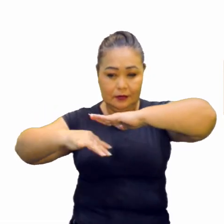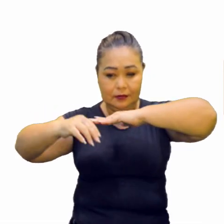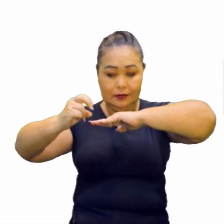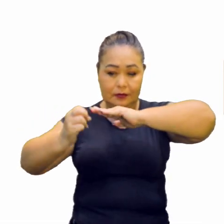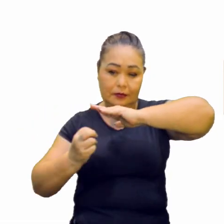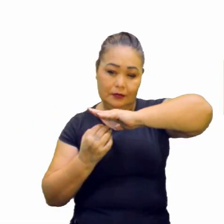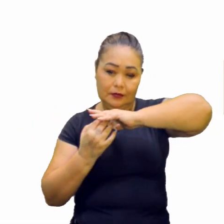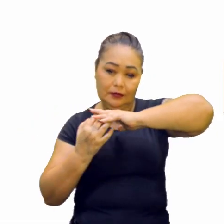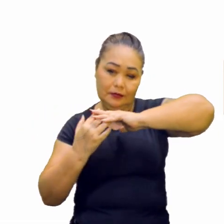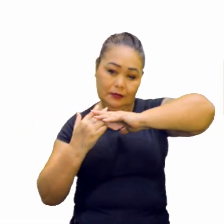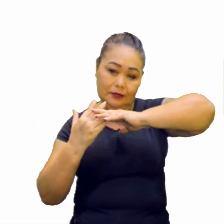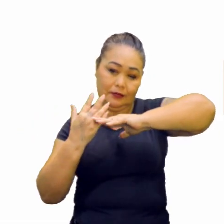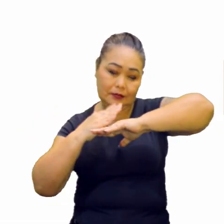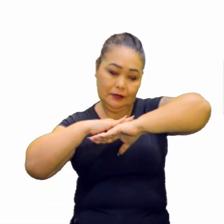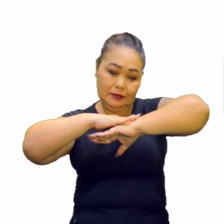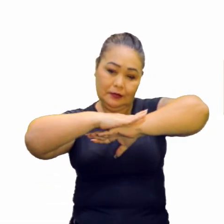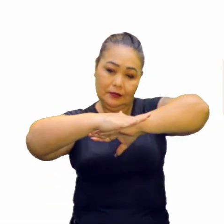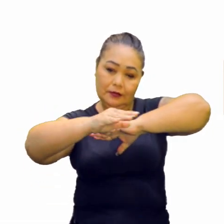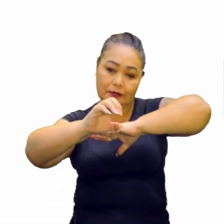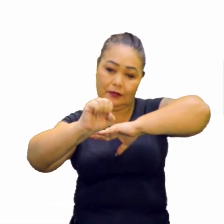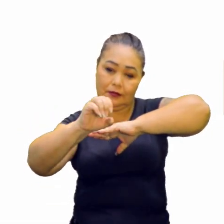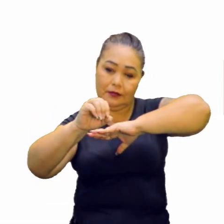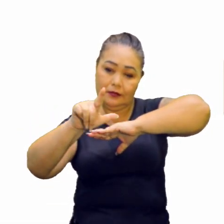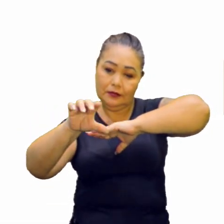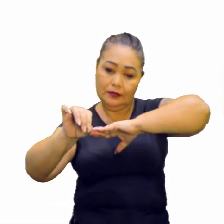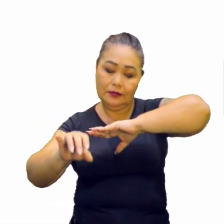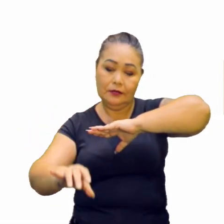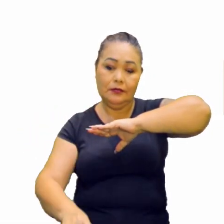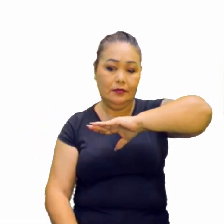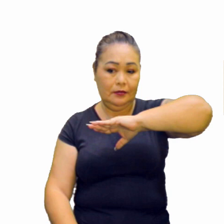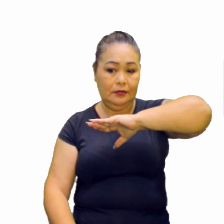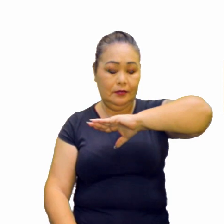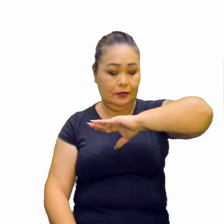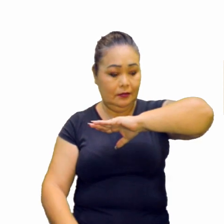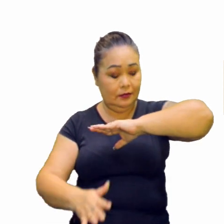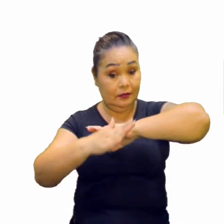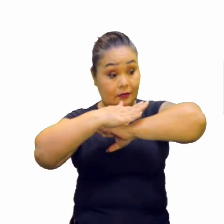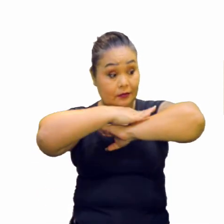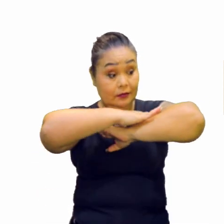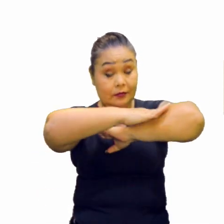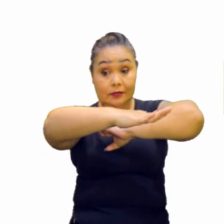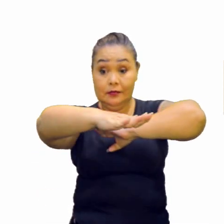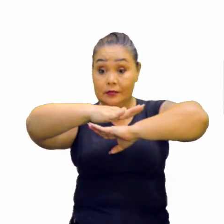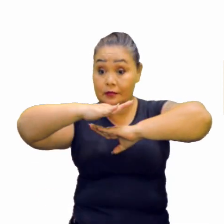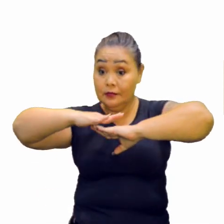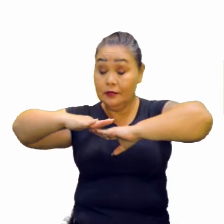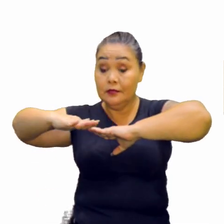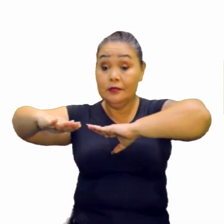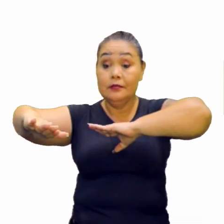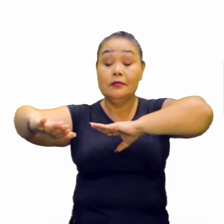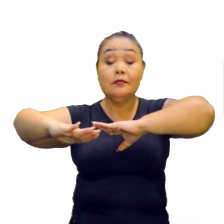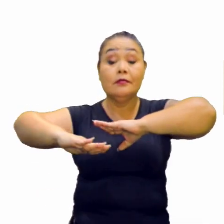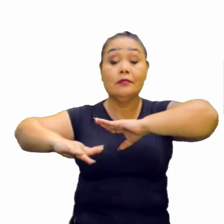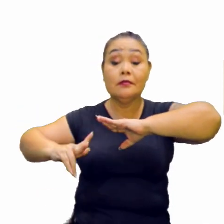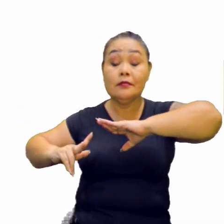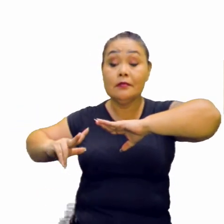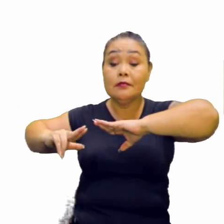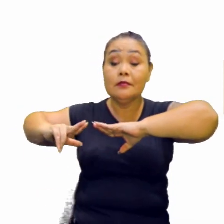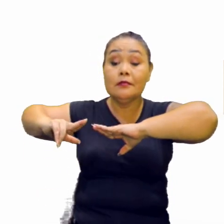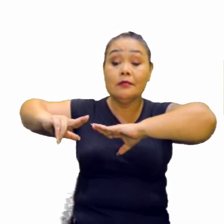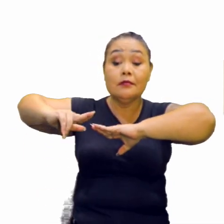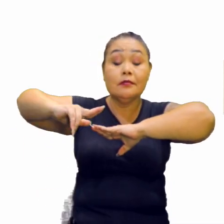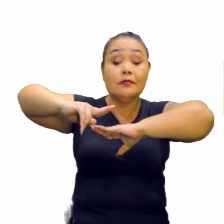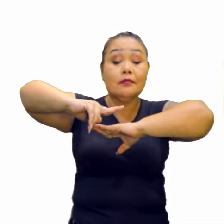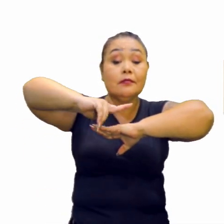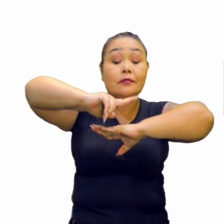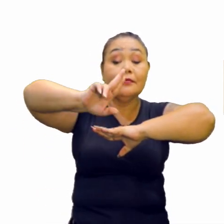do chão. Por quê, professor? É onde a gente tem que fazer as podas e utilizar o material para